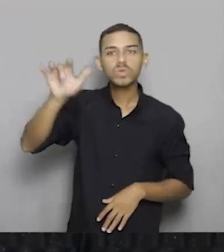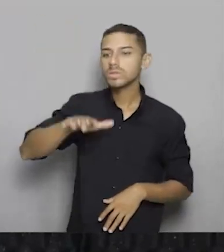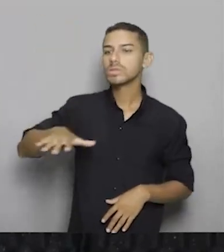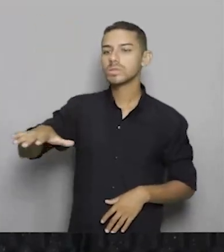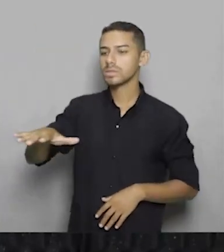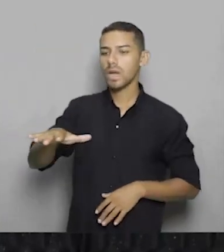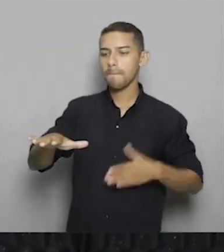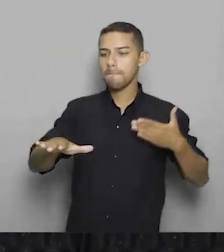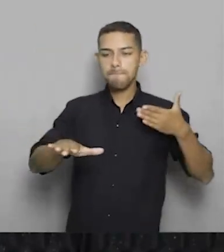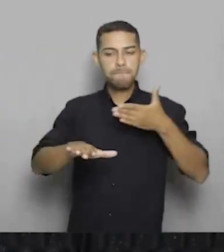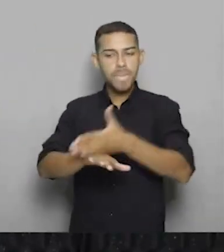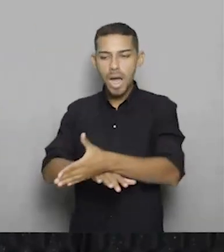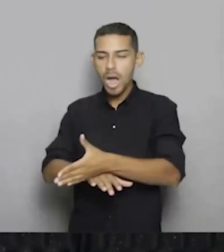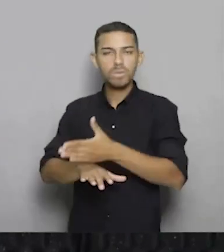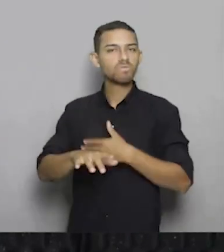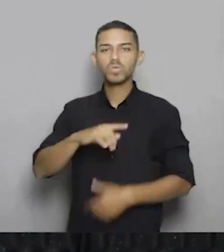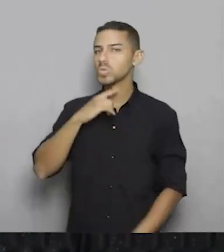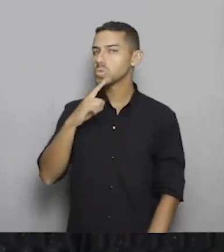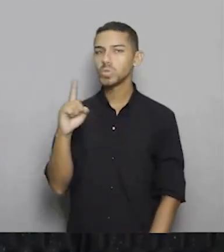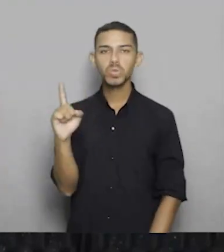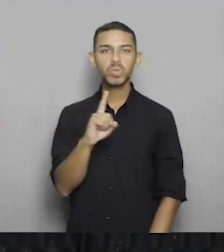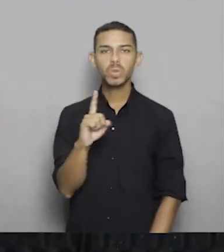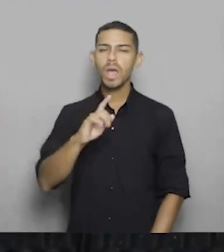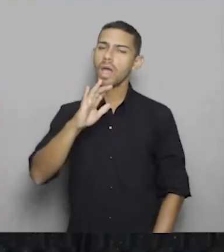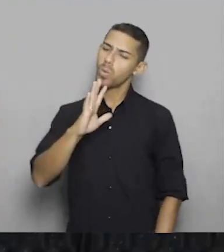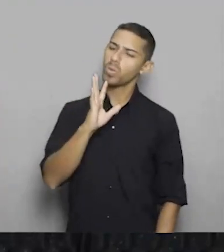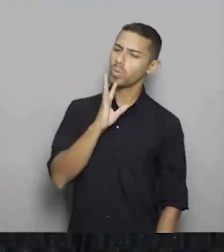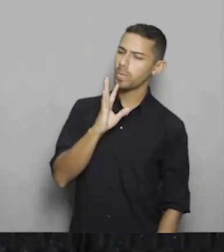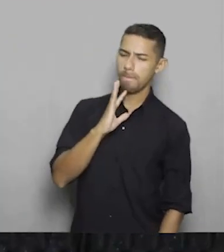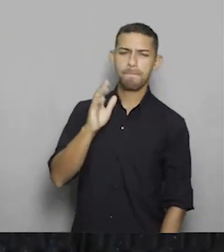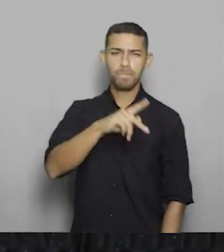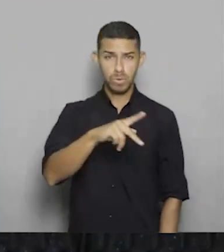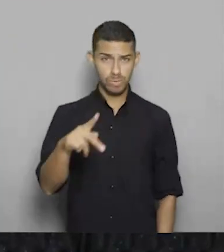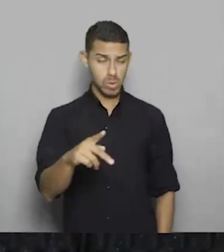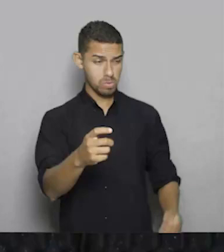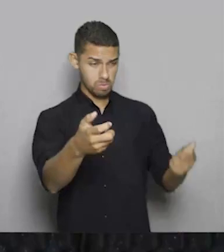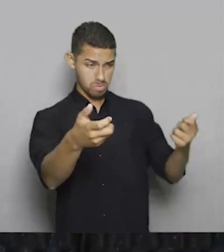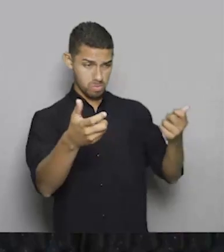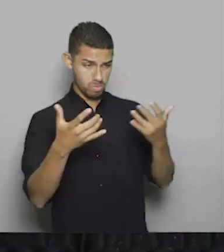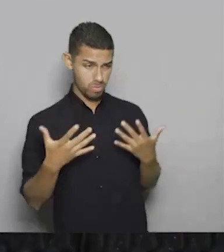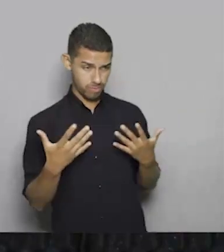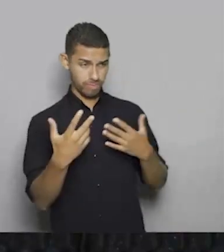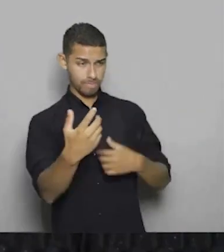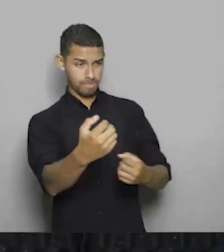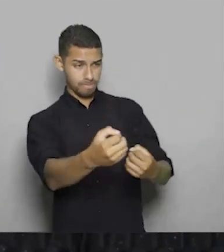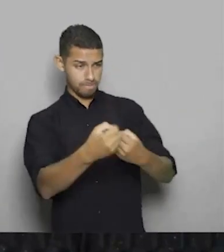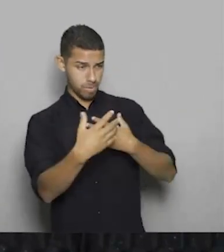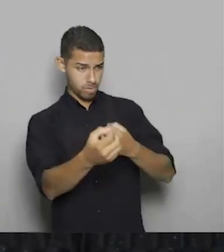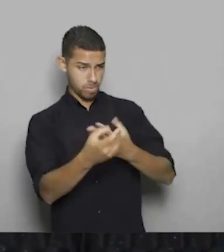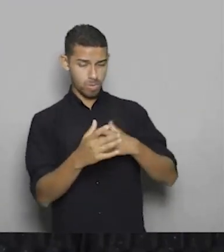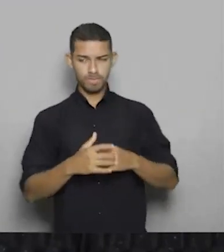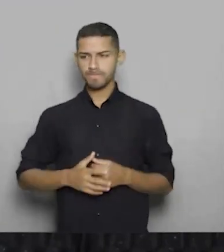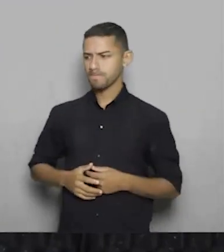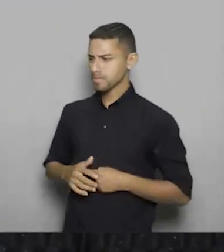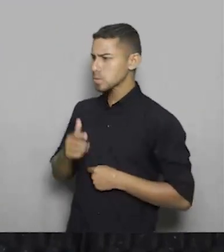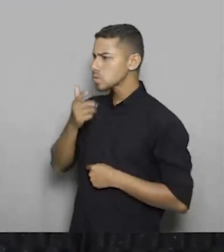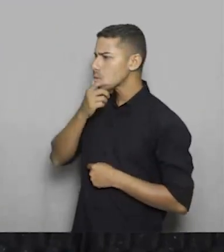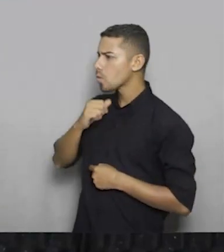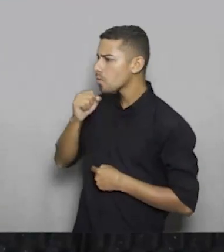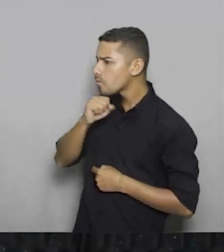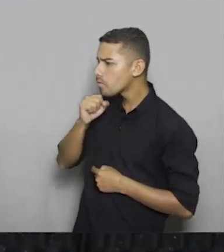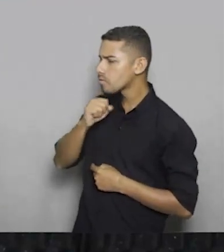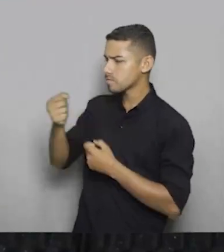estou entrando. Então, eu conheço o que um professor me fala, o que um avô me fala, um pai me